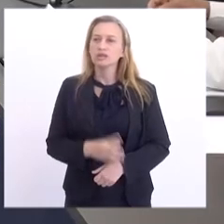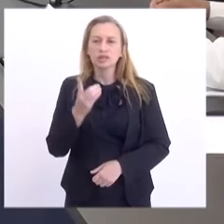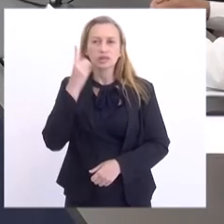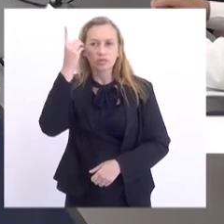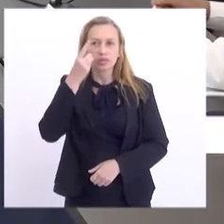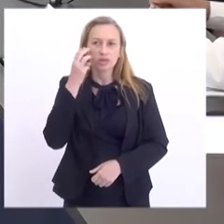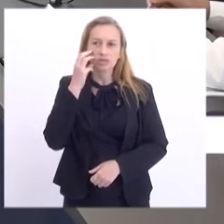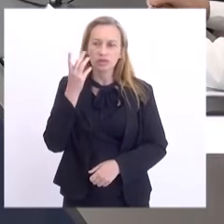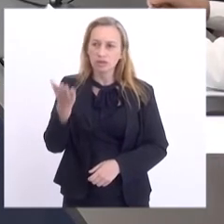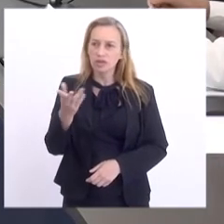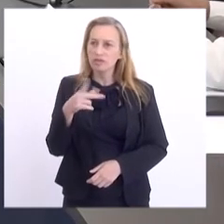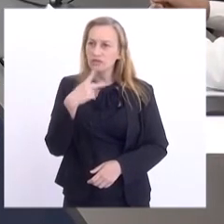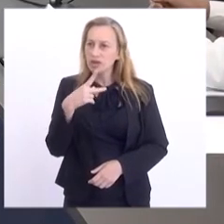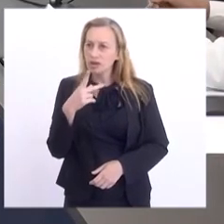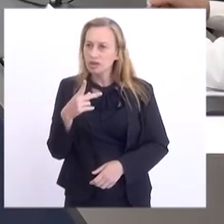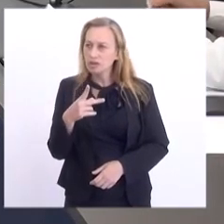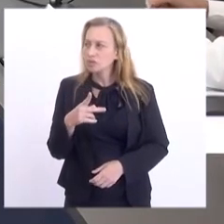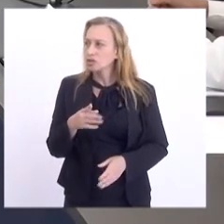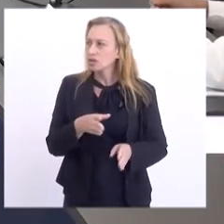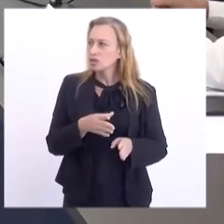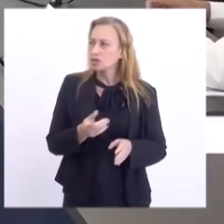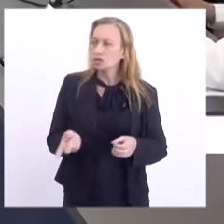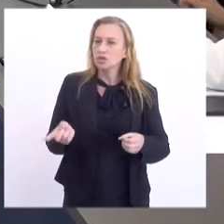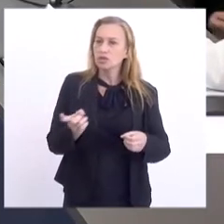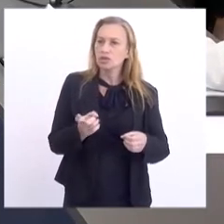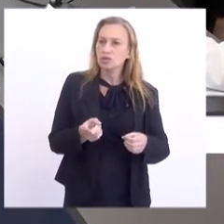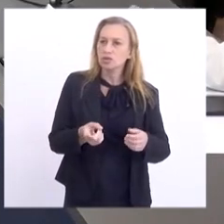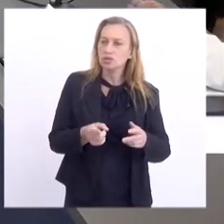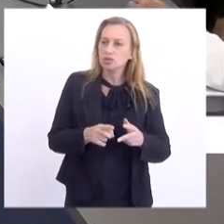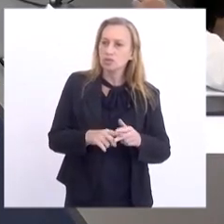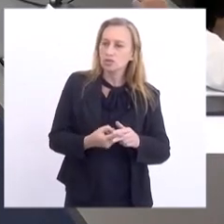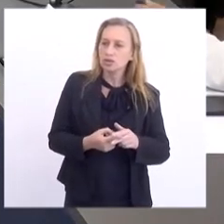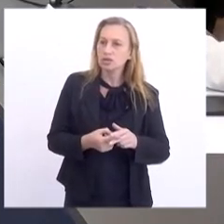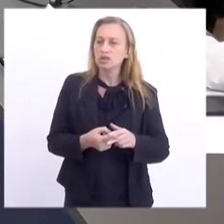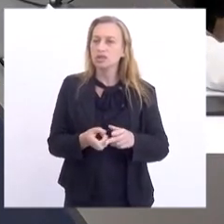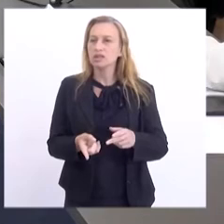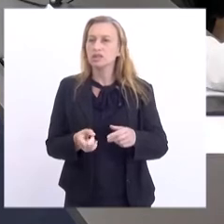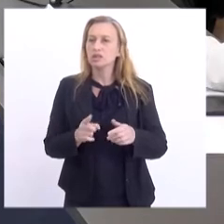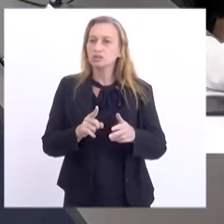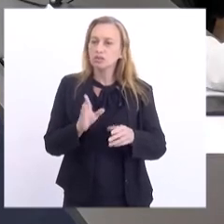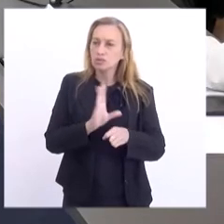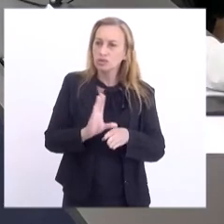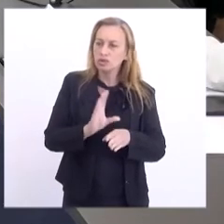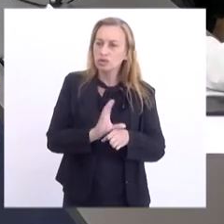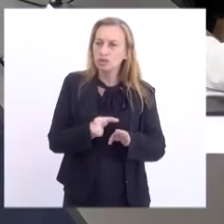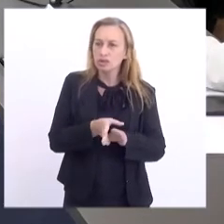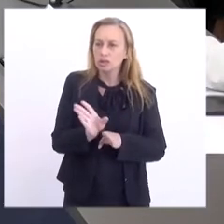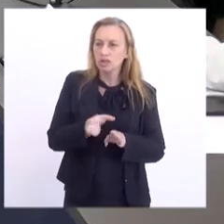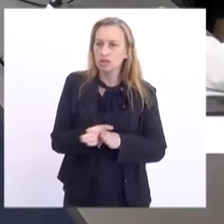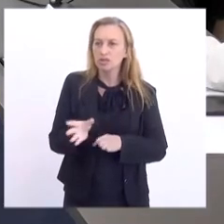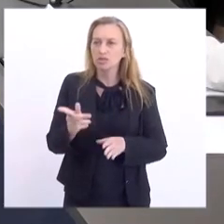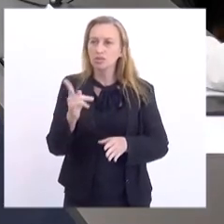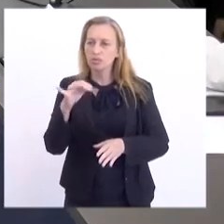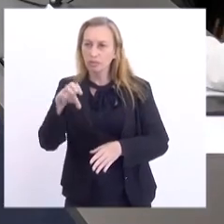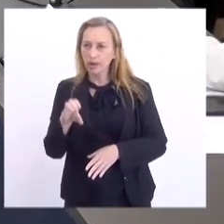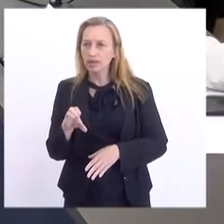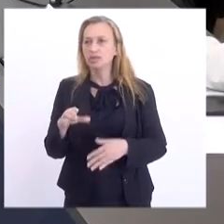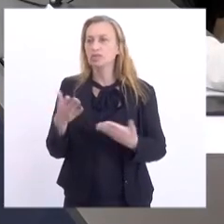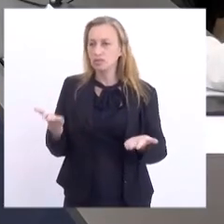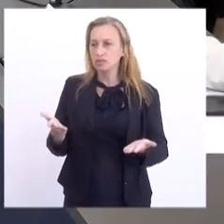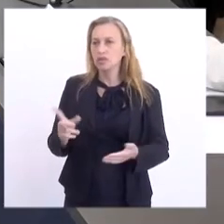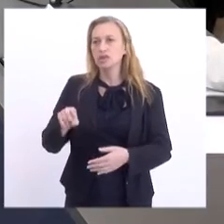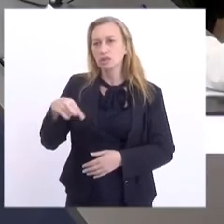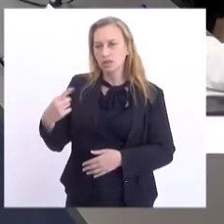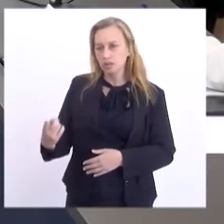Claudete falou sobre a reorientação do pacto por favor o uso do